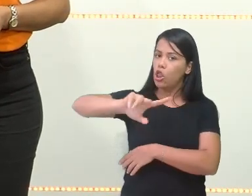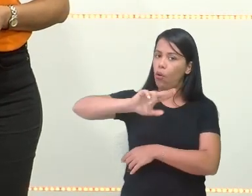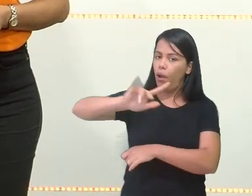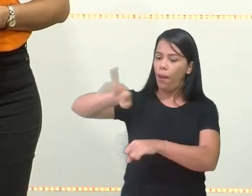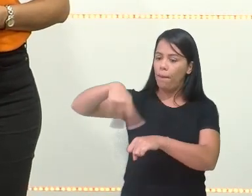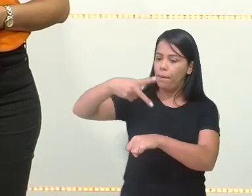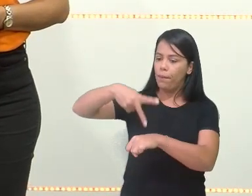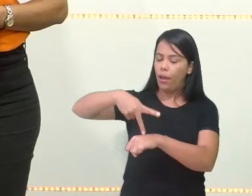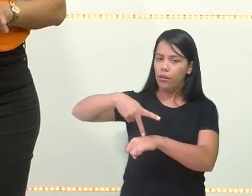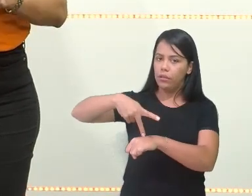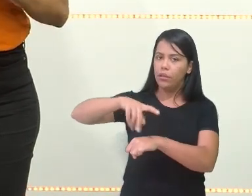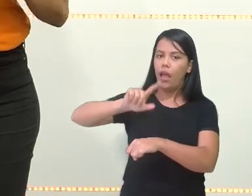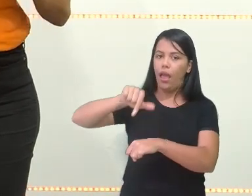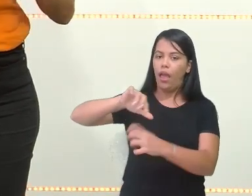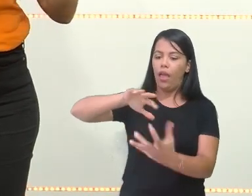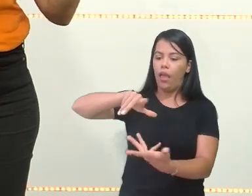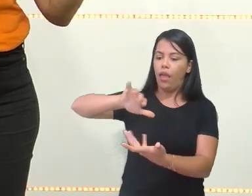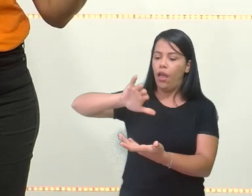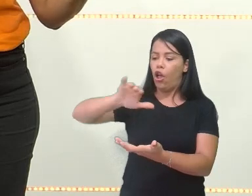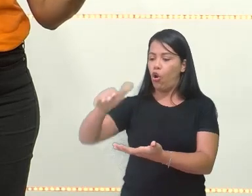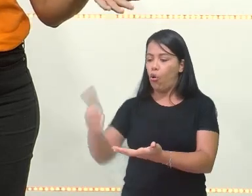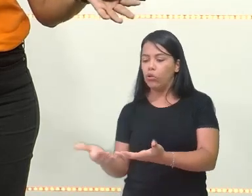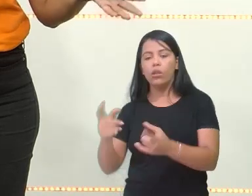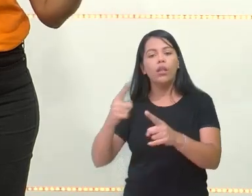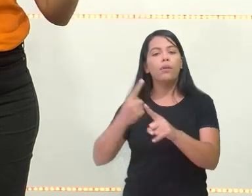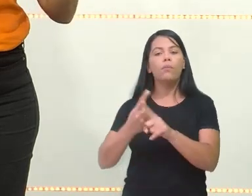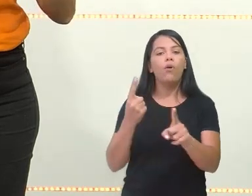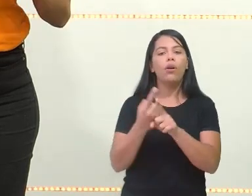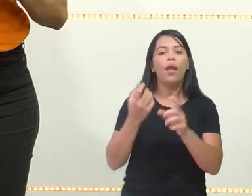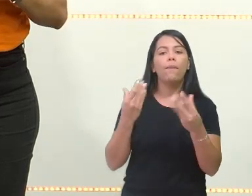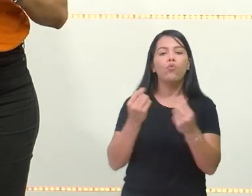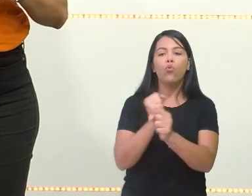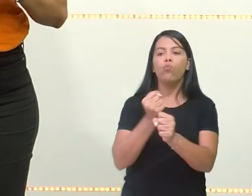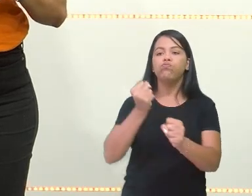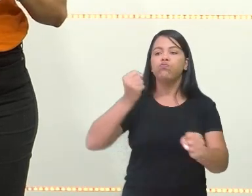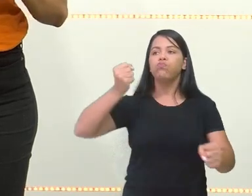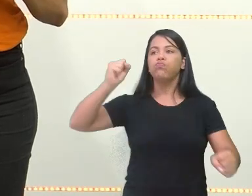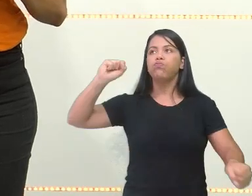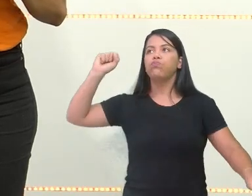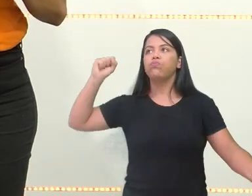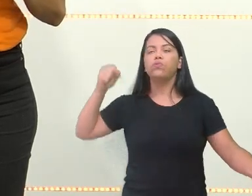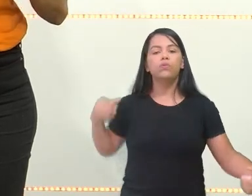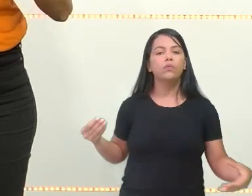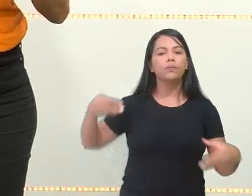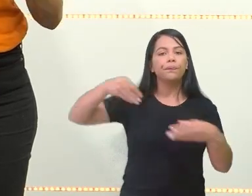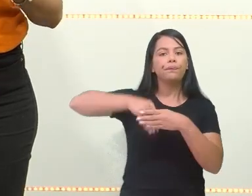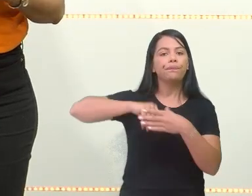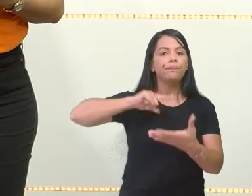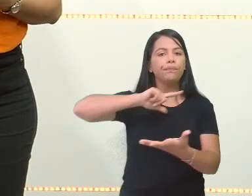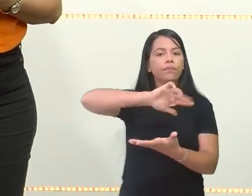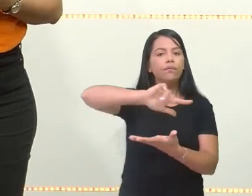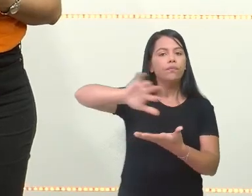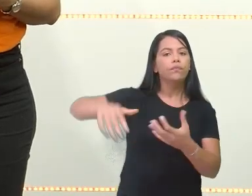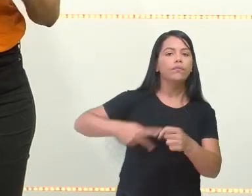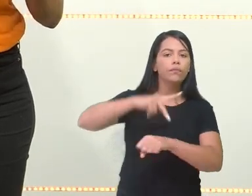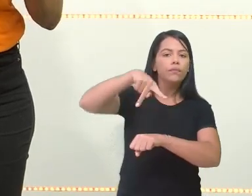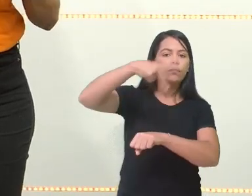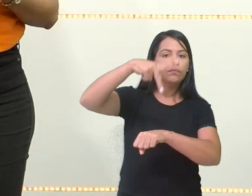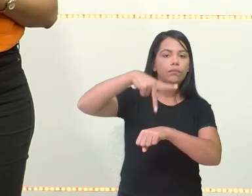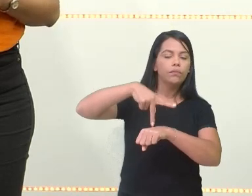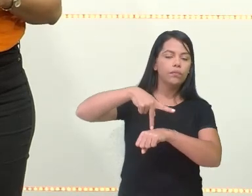um continente, ele é imenso e dentro da África existem vários países